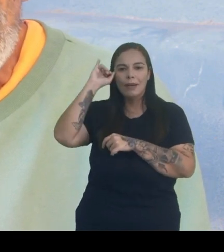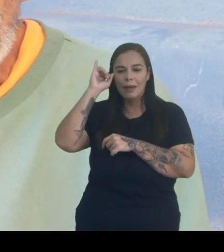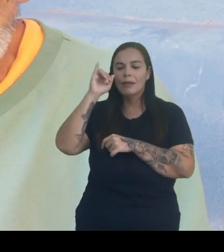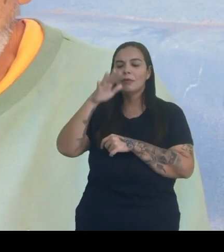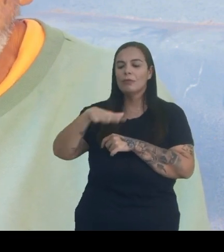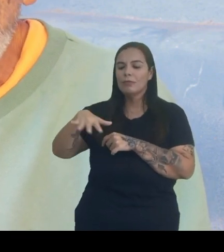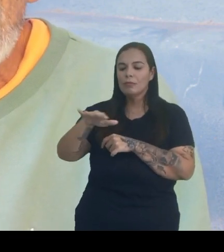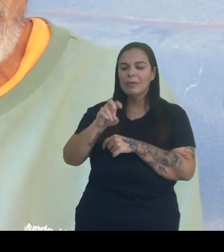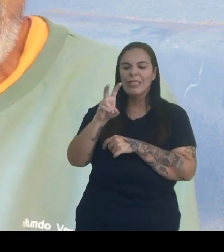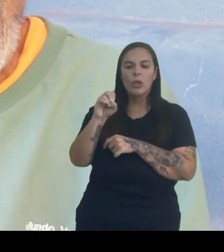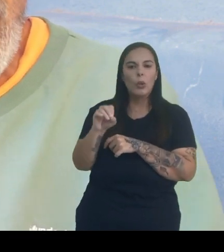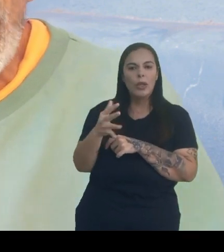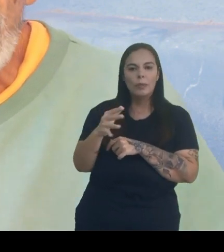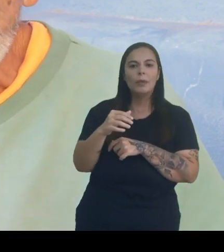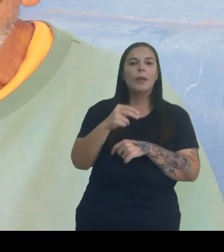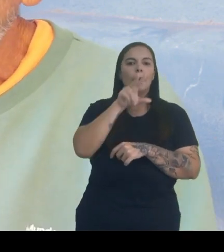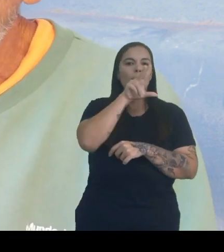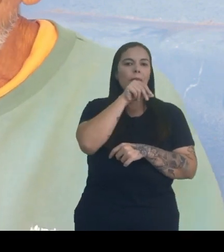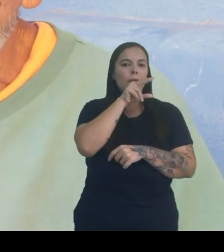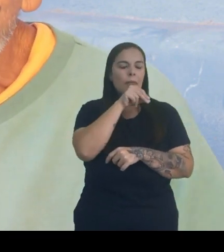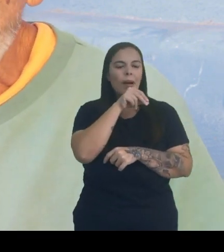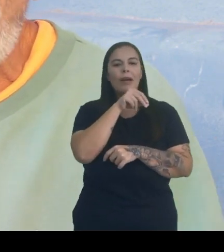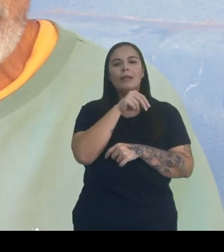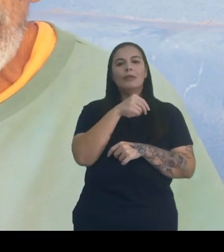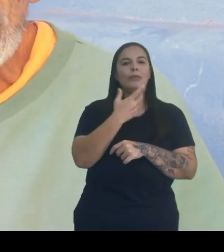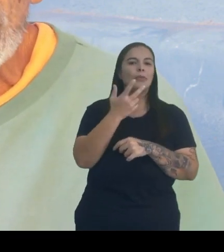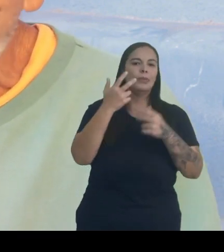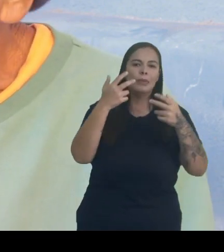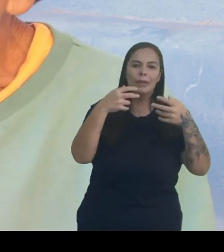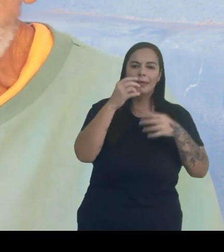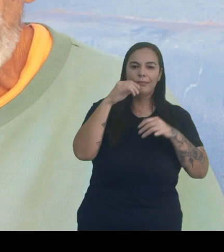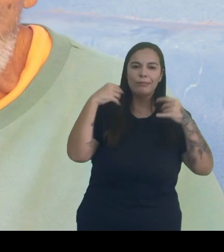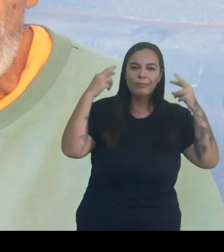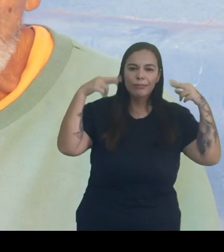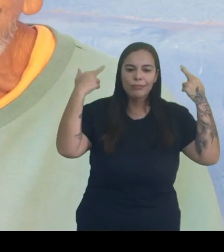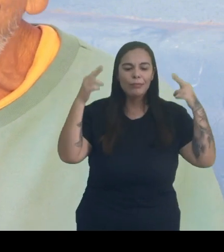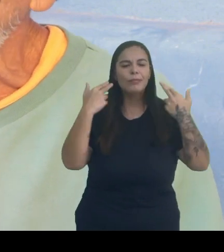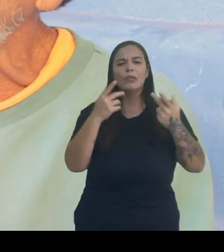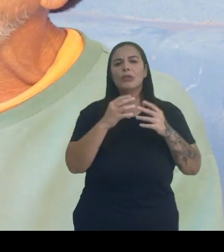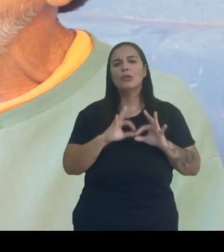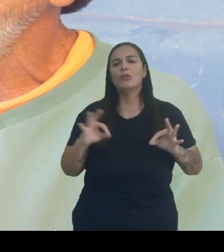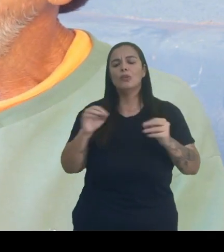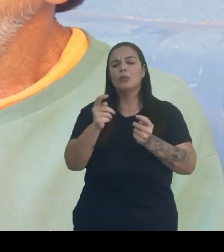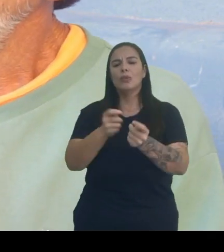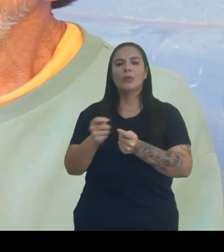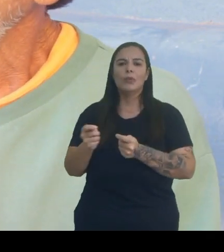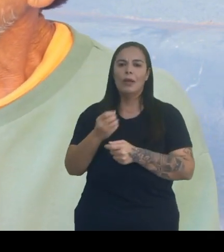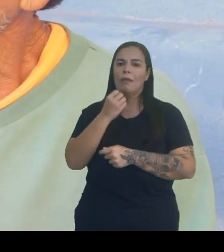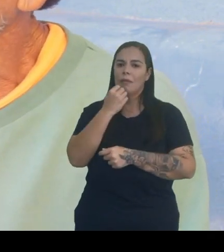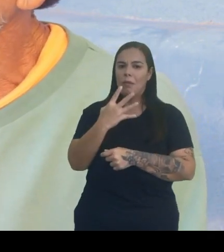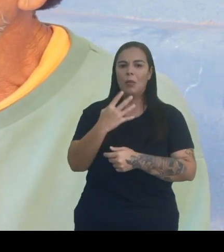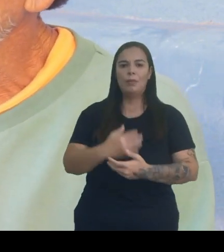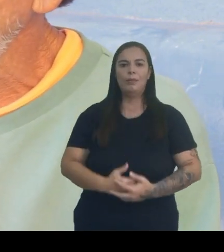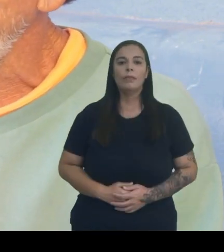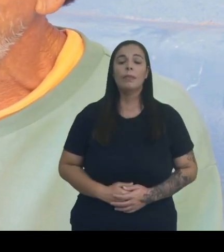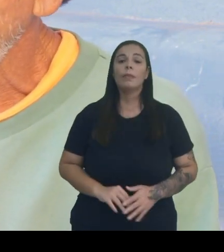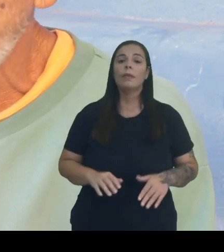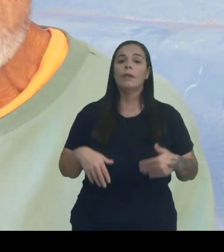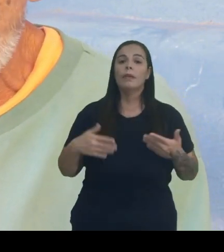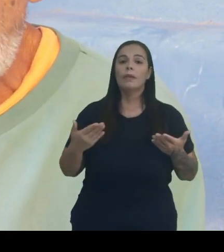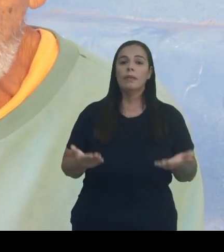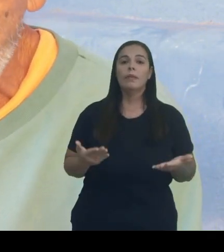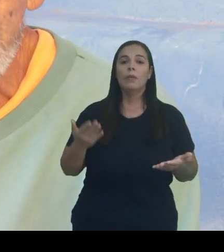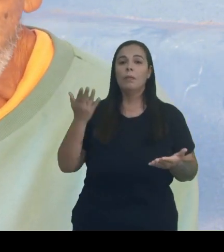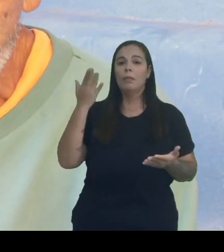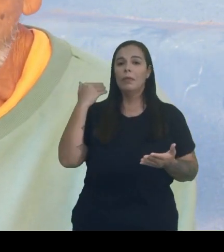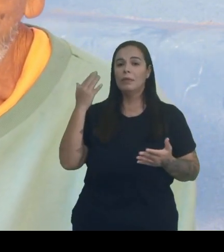gado, e criava marreco, ganso, cabrito, tudo, um homem muito bom mesmo. Então, de maneira que não